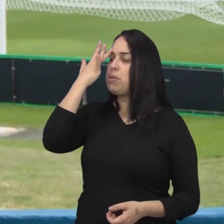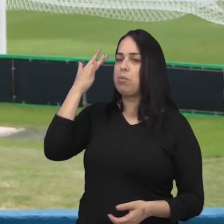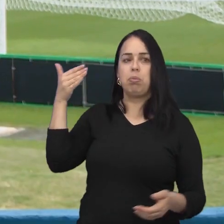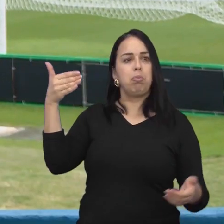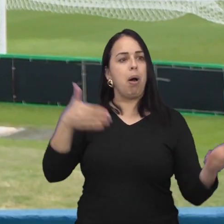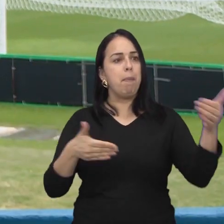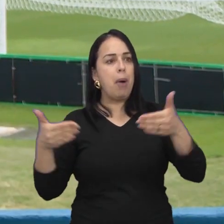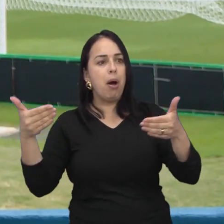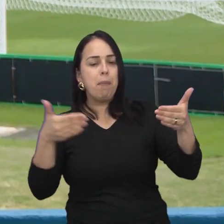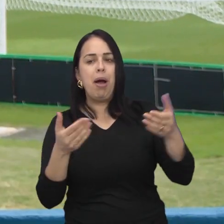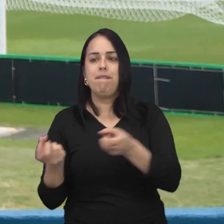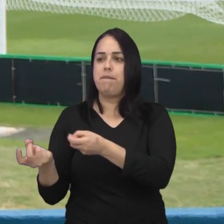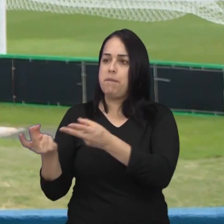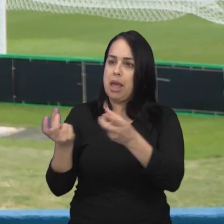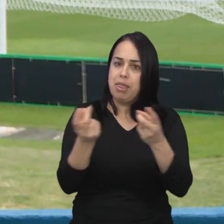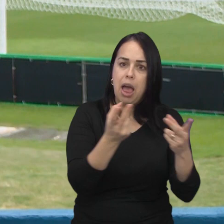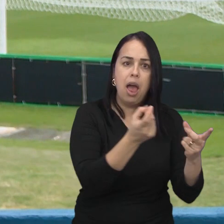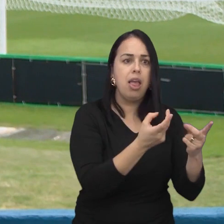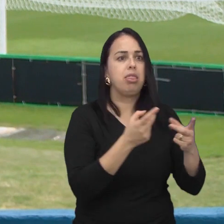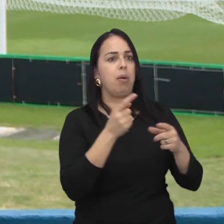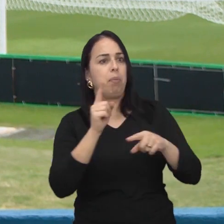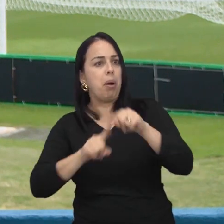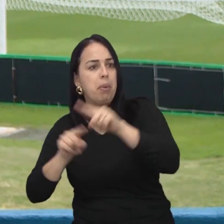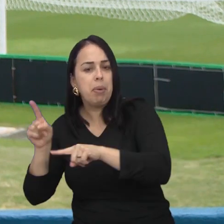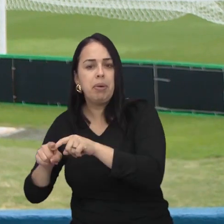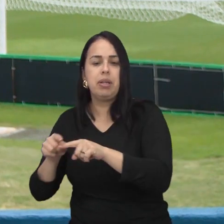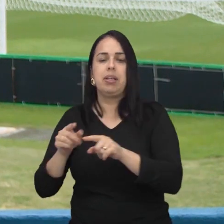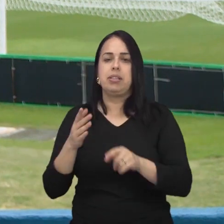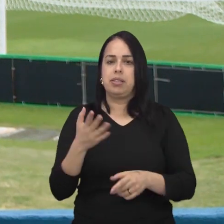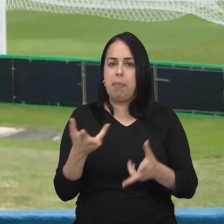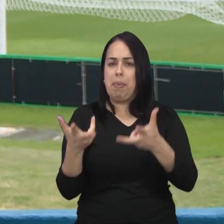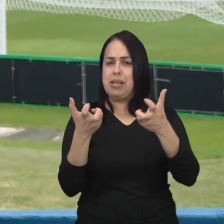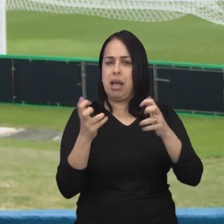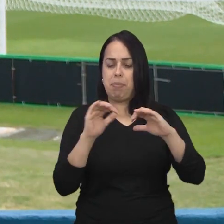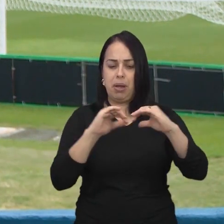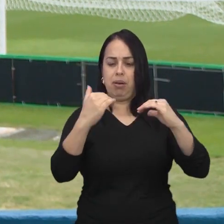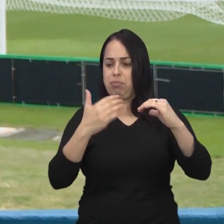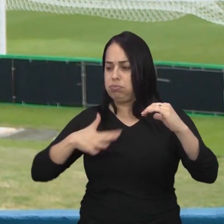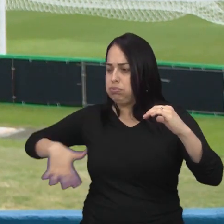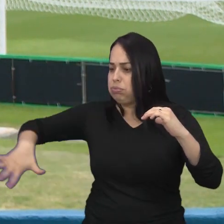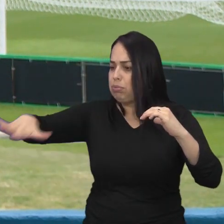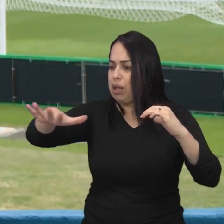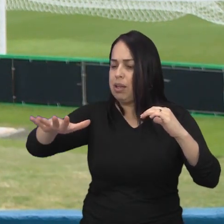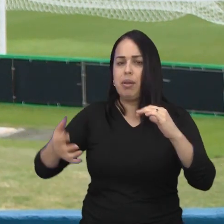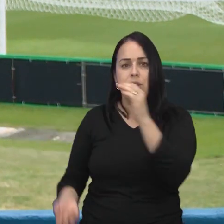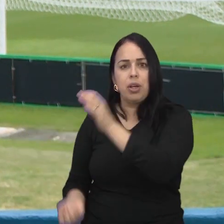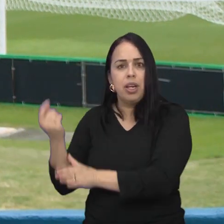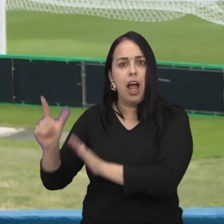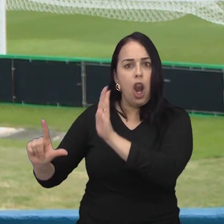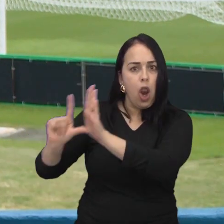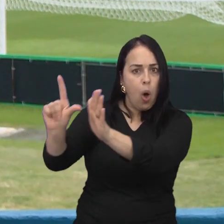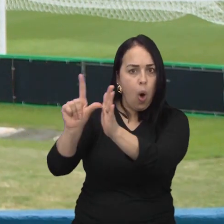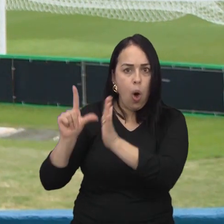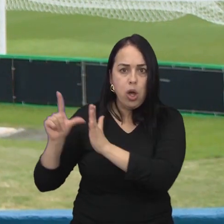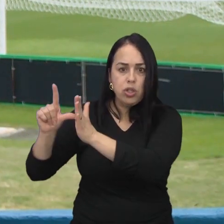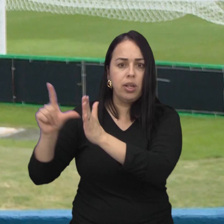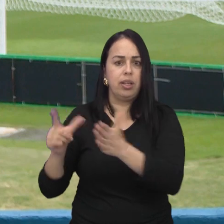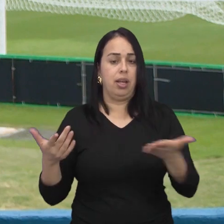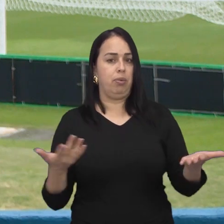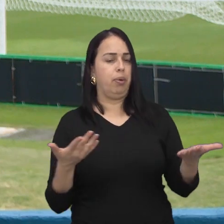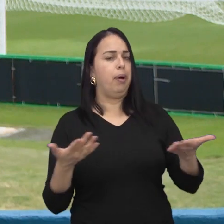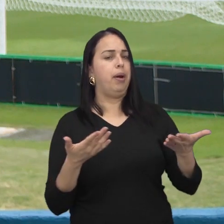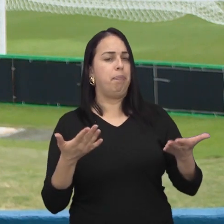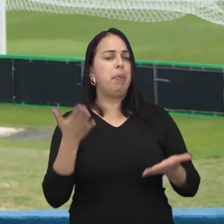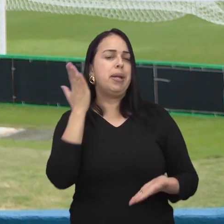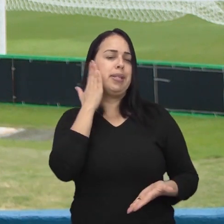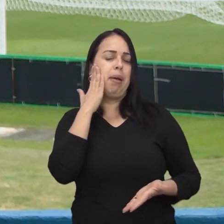agora comercializando produtos, você vê agora que essa região ela começa a valorizar para alguém querer montar algum ponto de comércio, porque